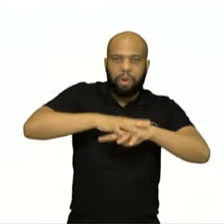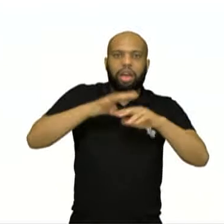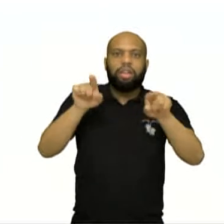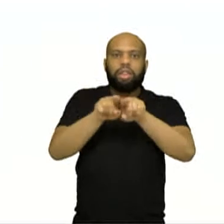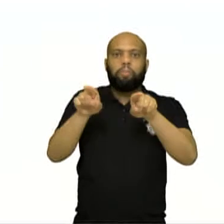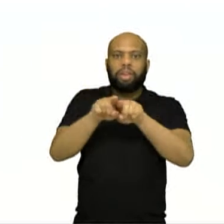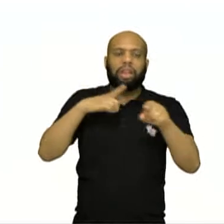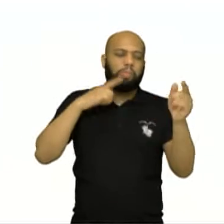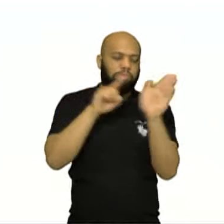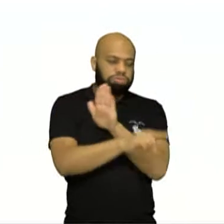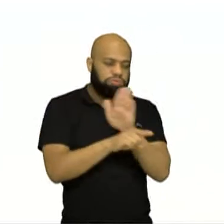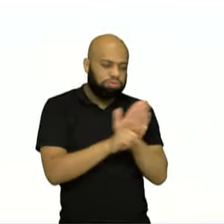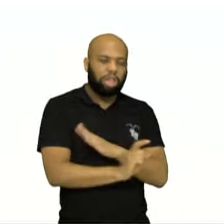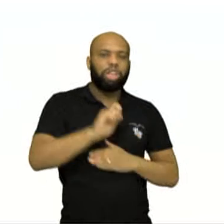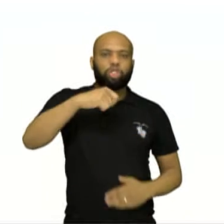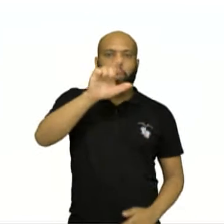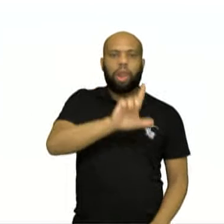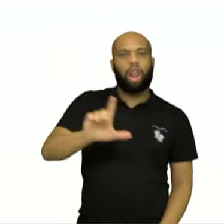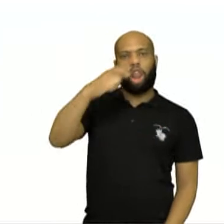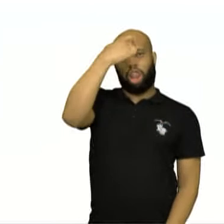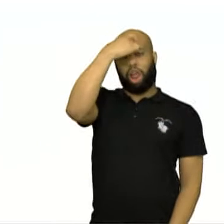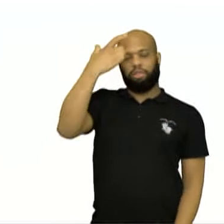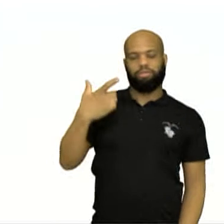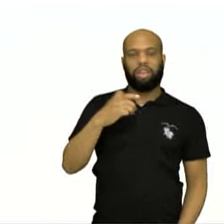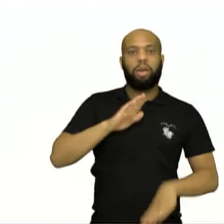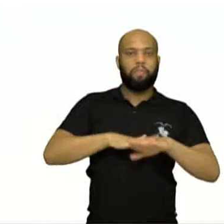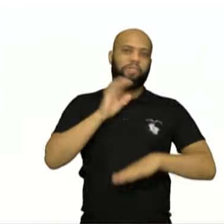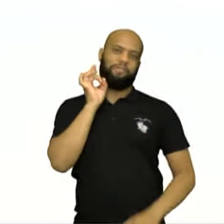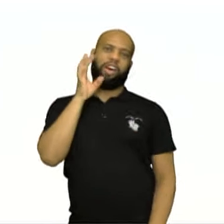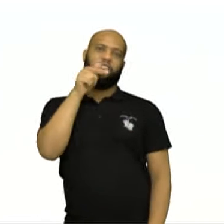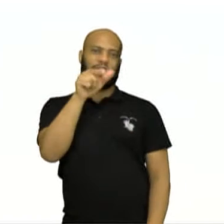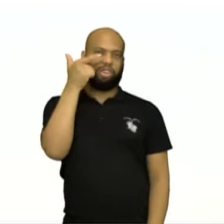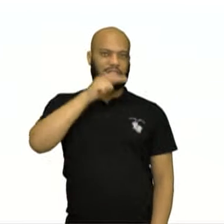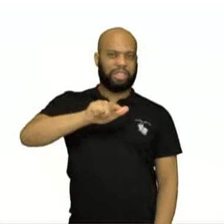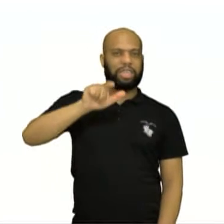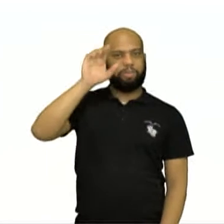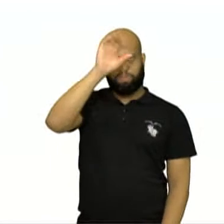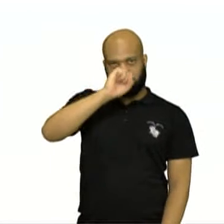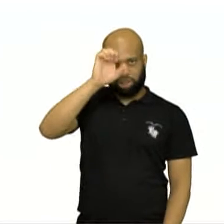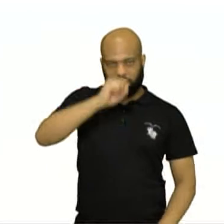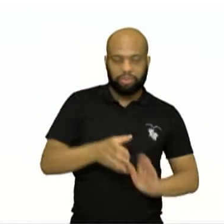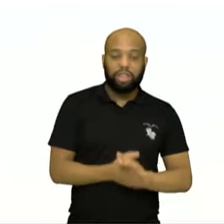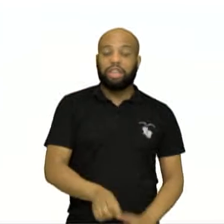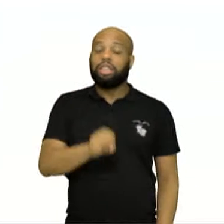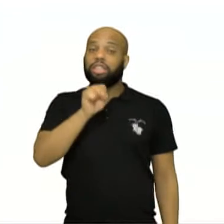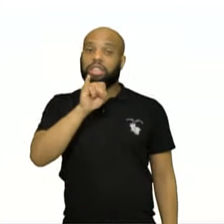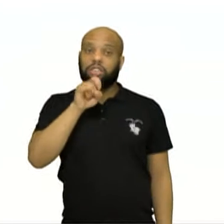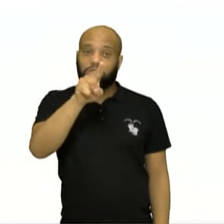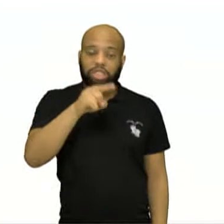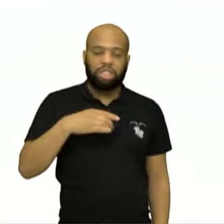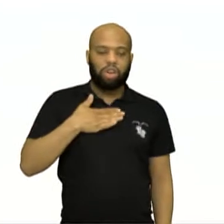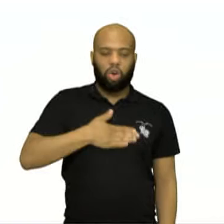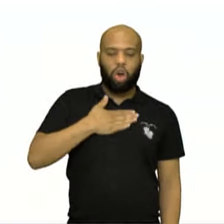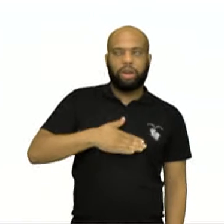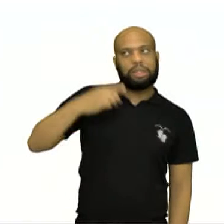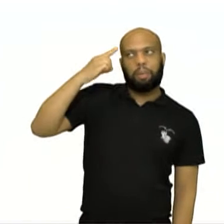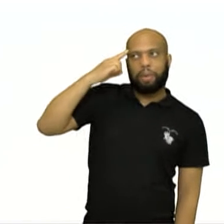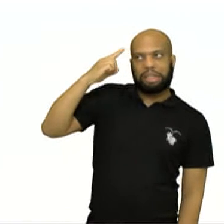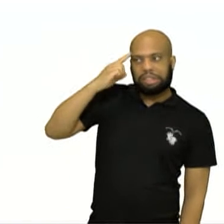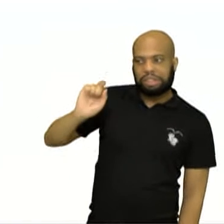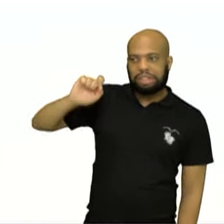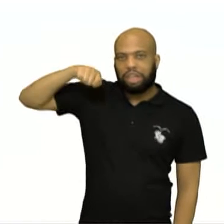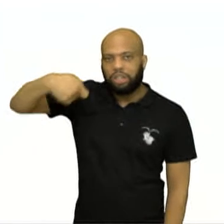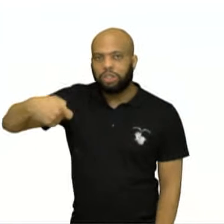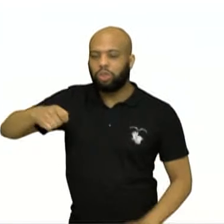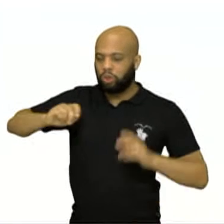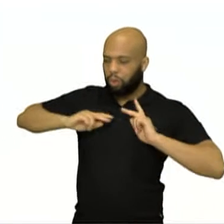de matemática vão ser muito mais fáceis para você aprender. Se você é muito mais essa área de pensar o ser humano, as relações entre